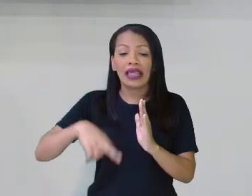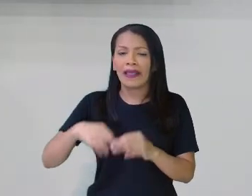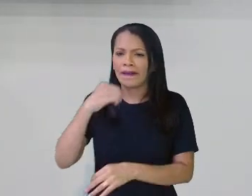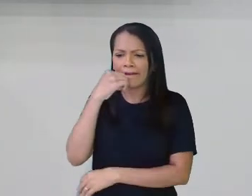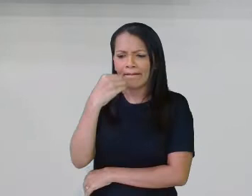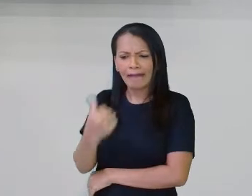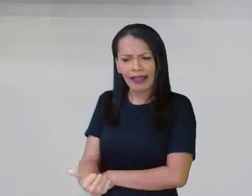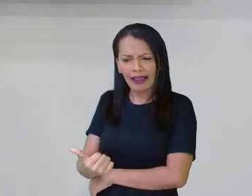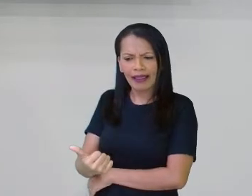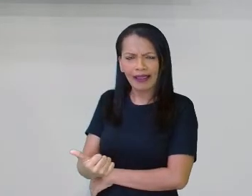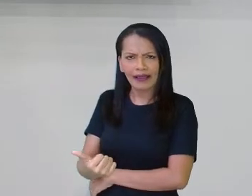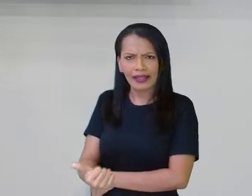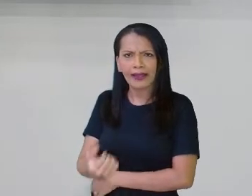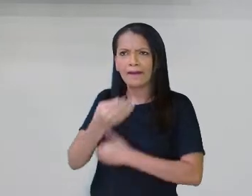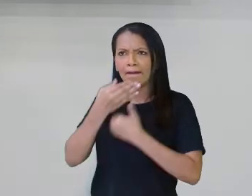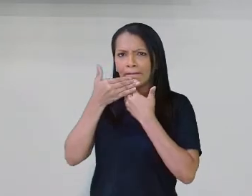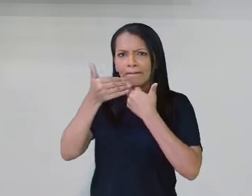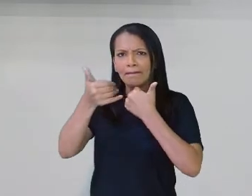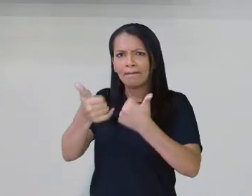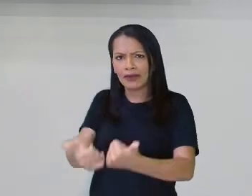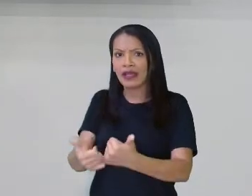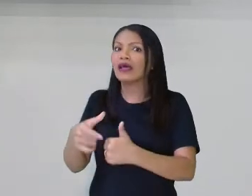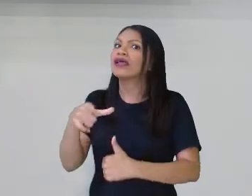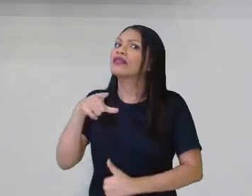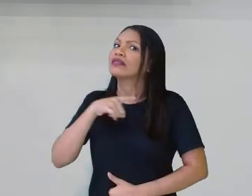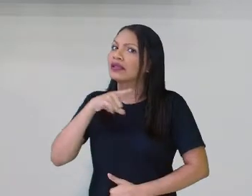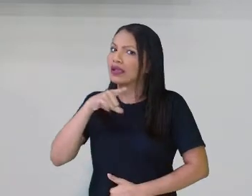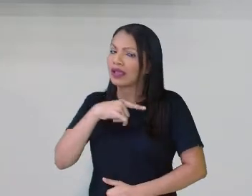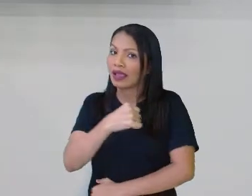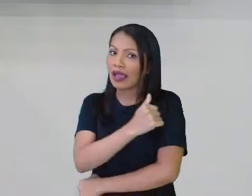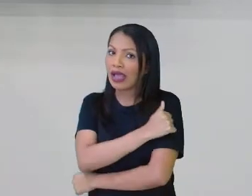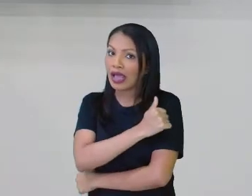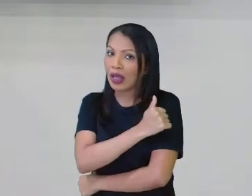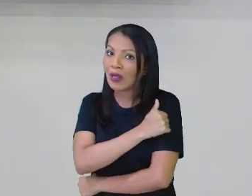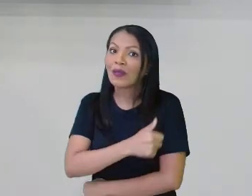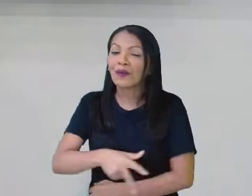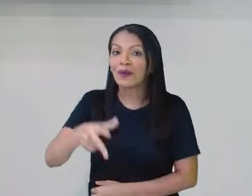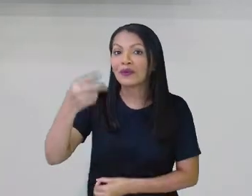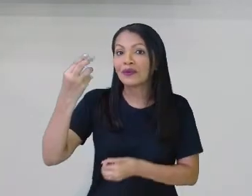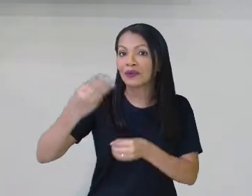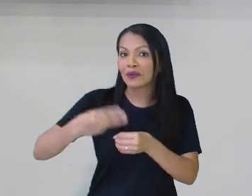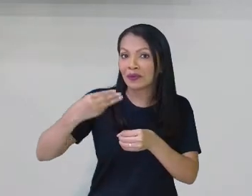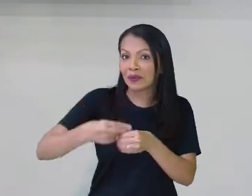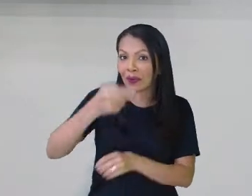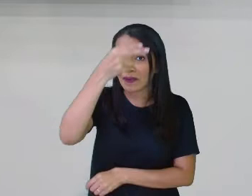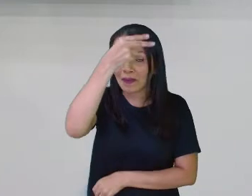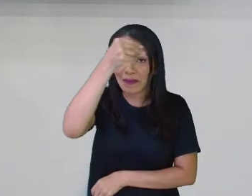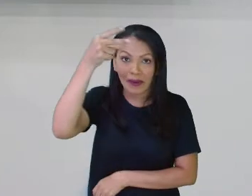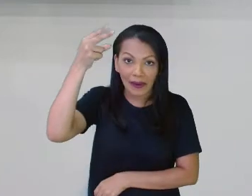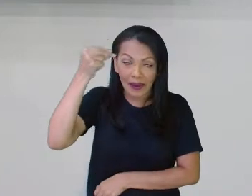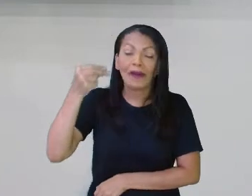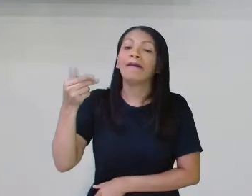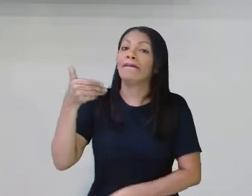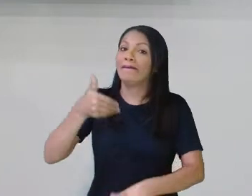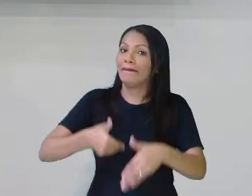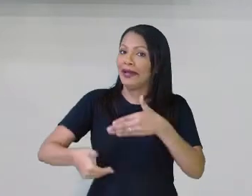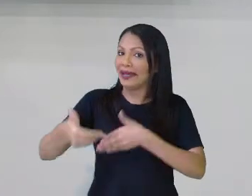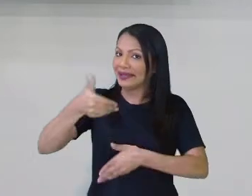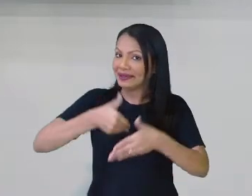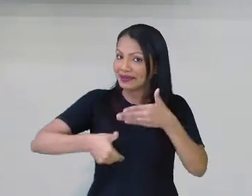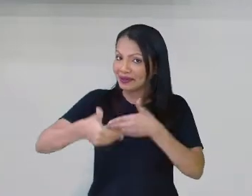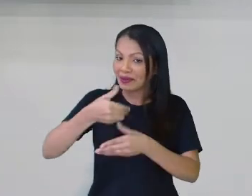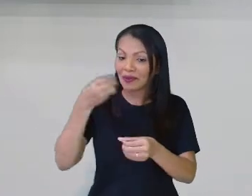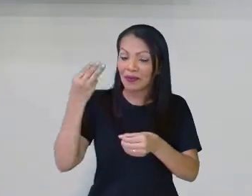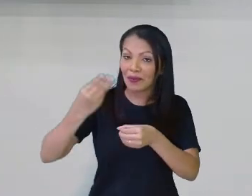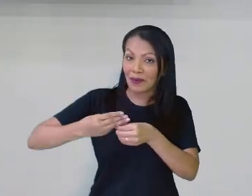Bem. E temos aluno da Rede Municipal de Recife participando, hein? É a etapa intermunicipal. São os